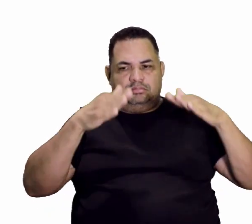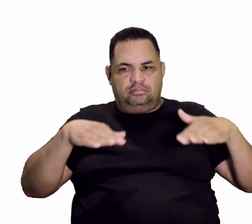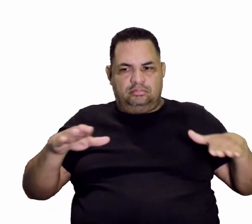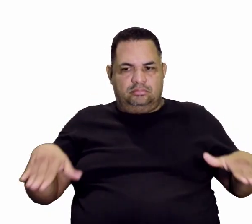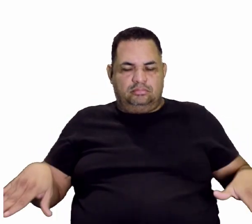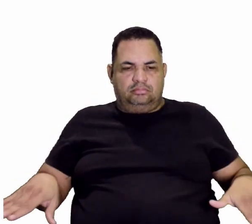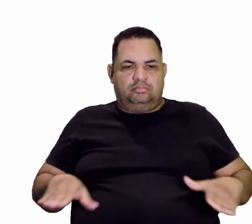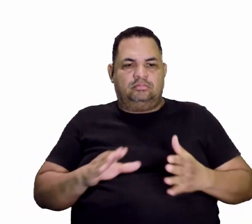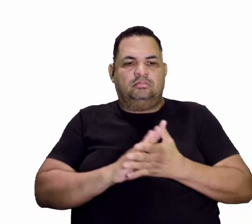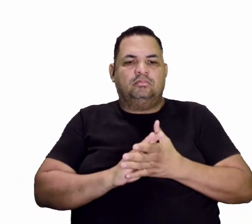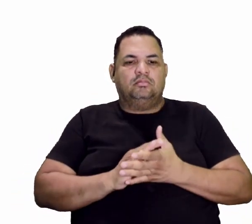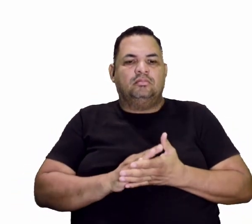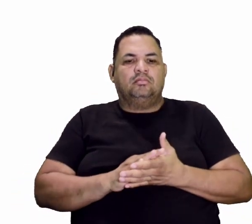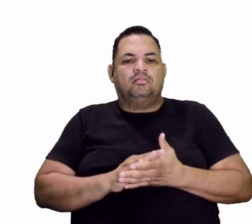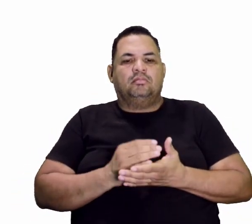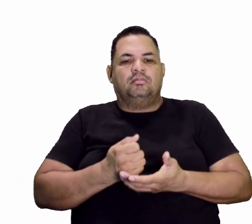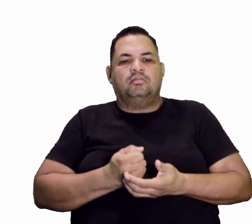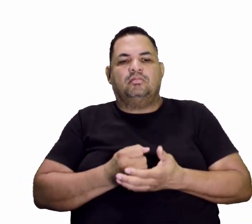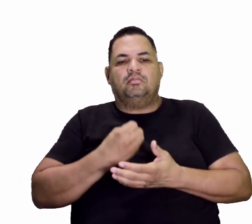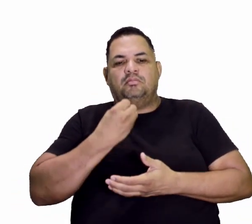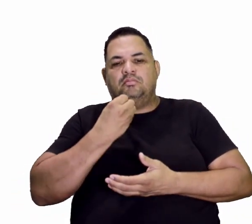ribeirinha. Ou E,